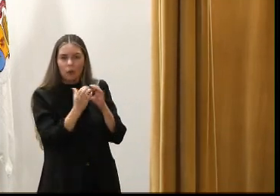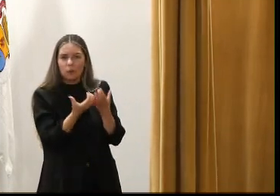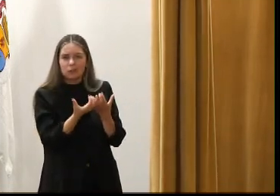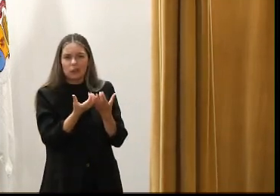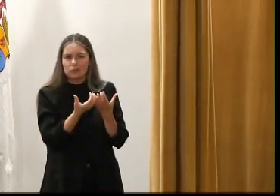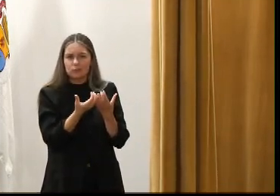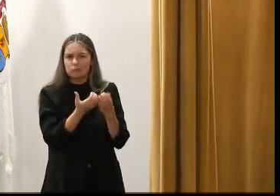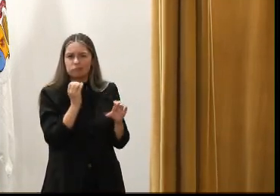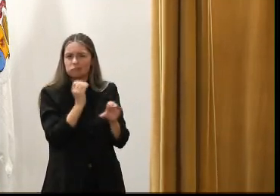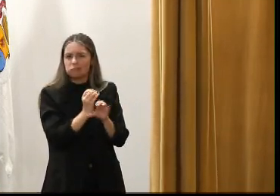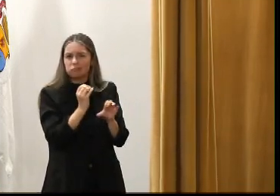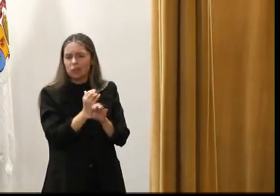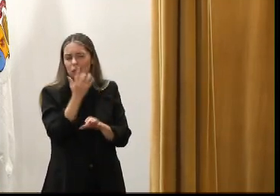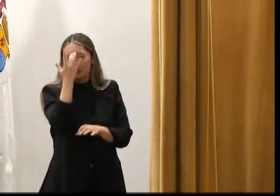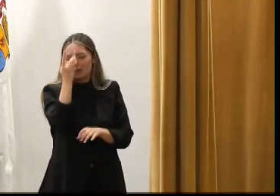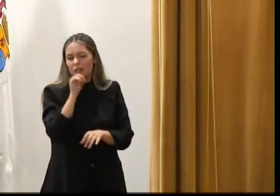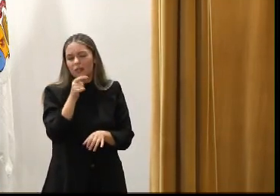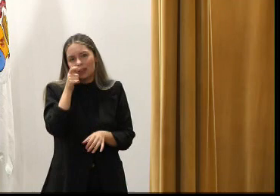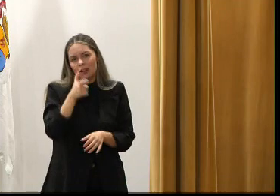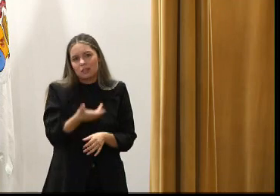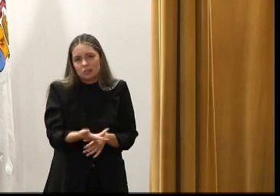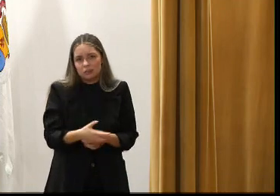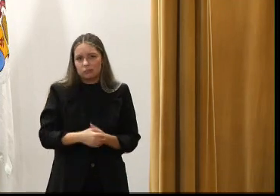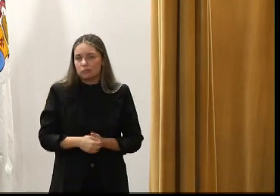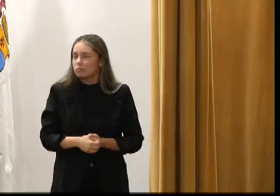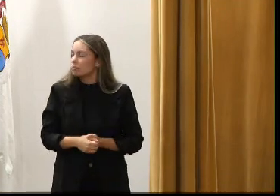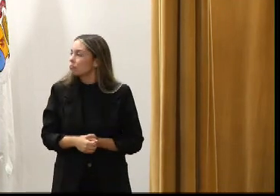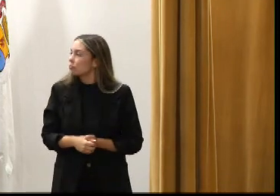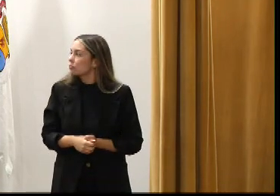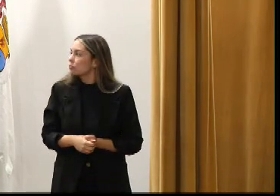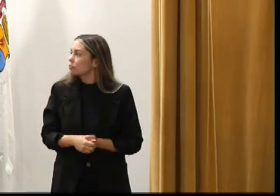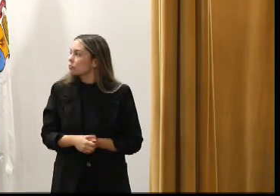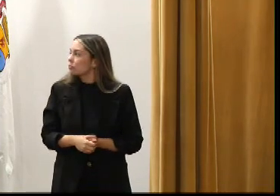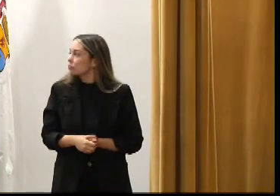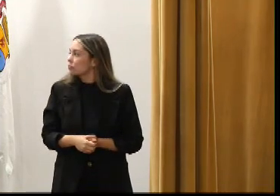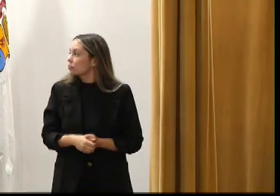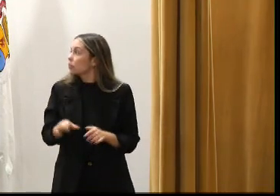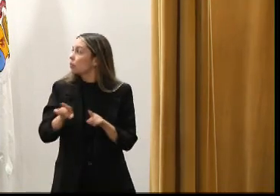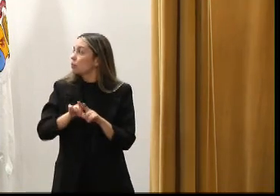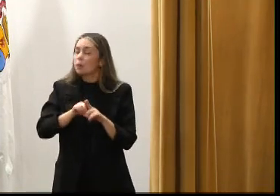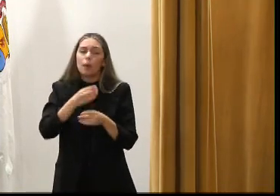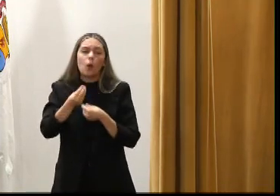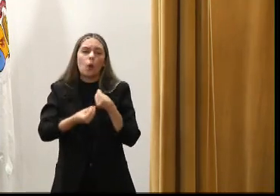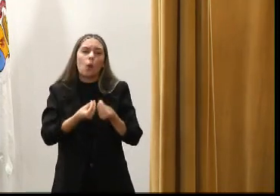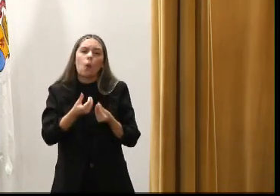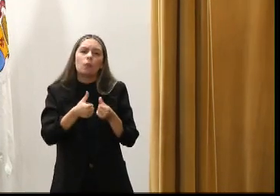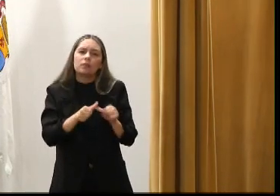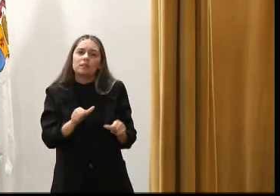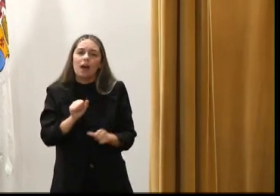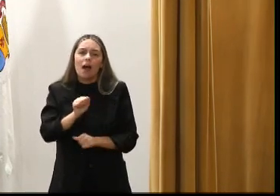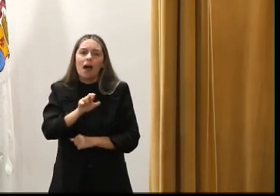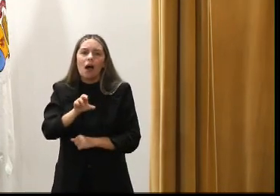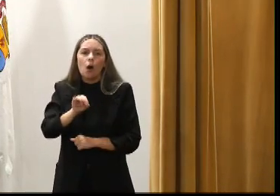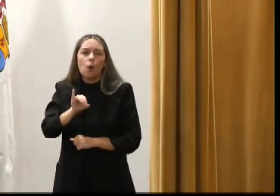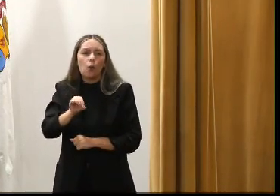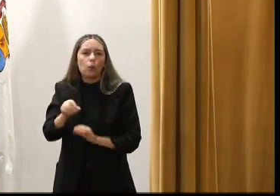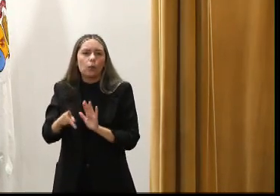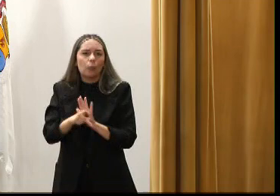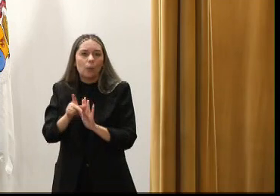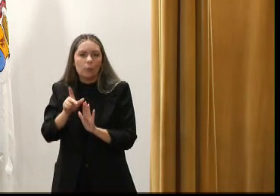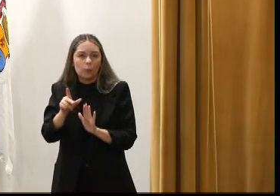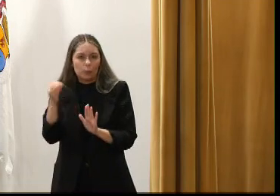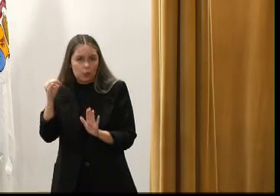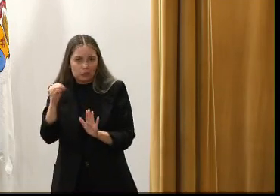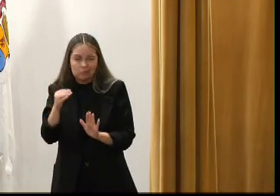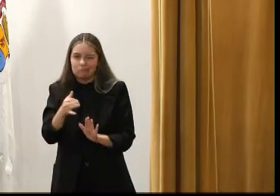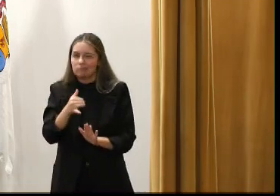Ele não sabe quais são os interesses que estão por trás. Tá? E como estão os arroios de Porto Alegre?